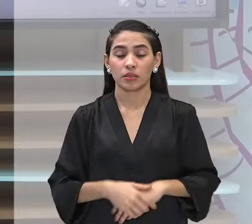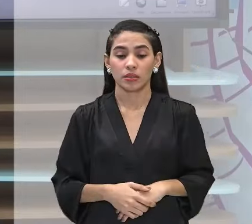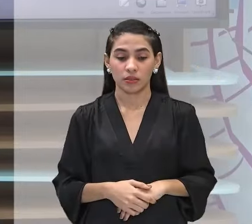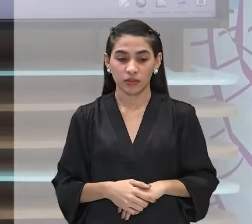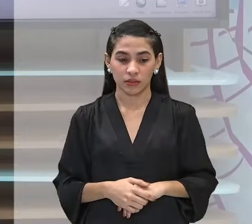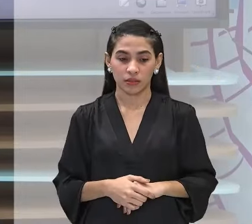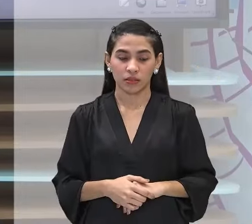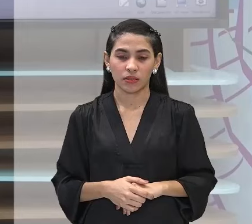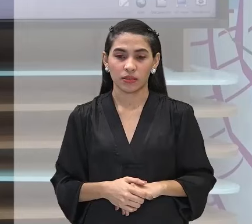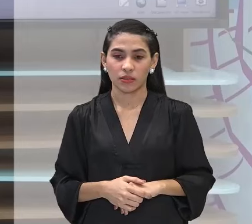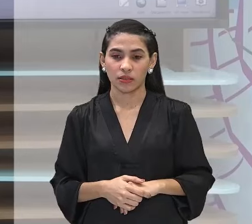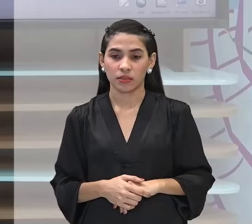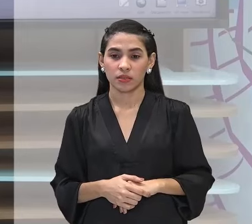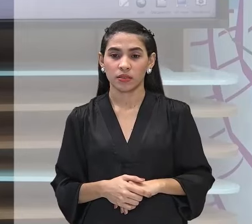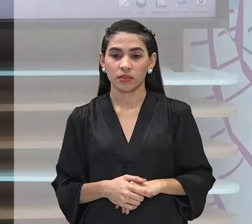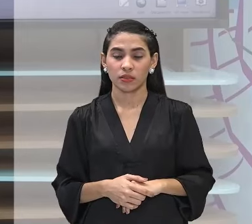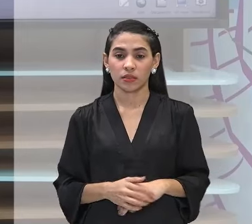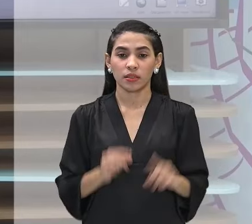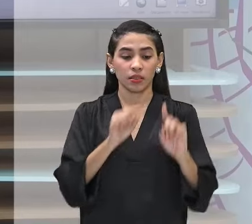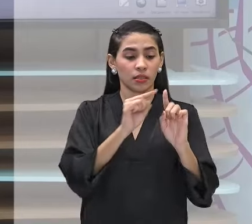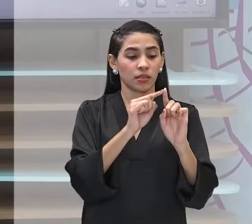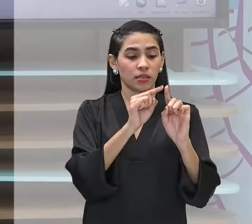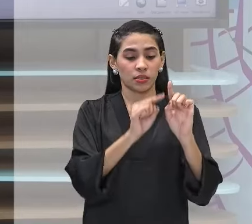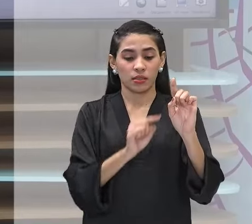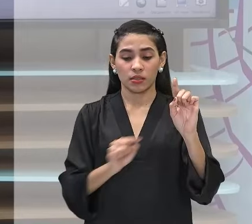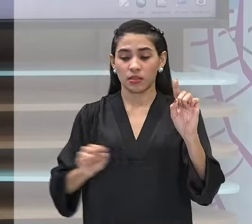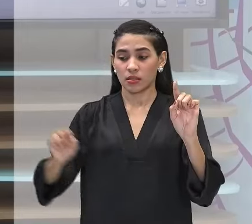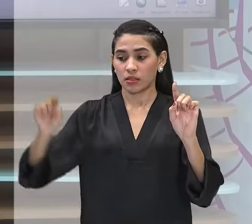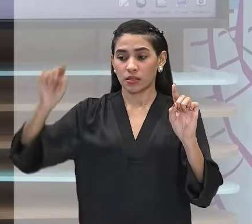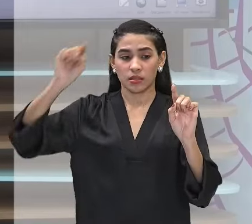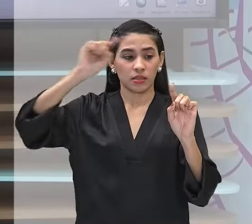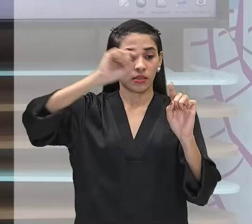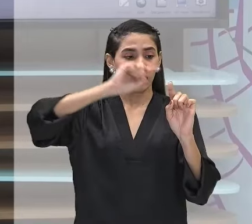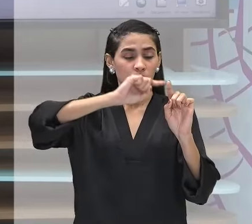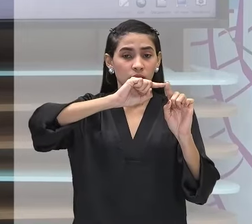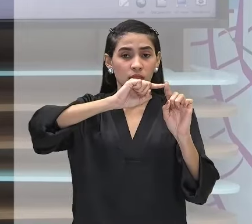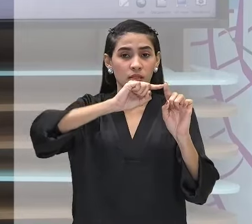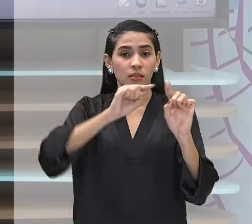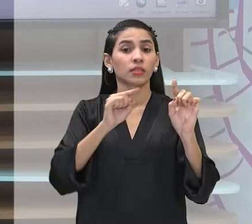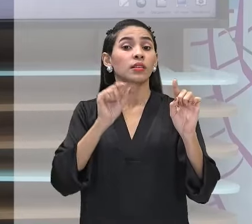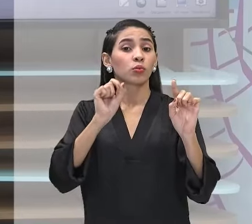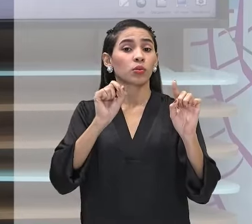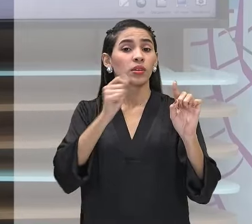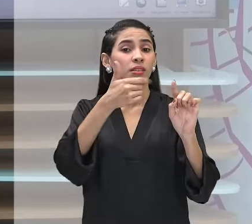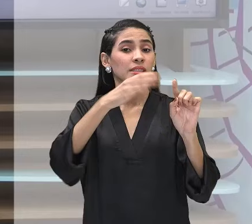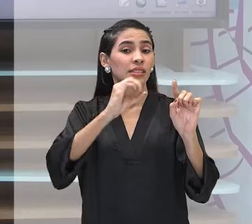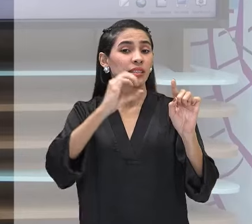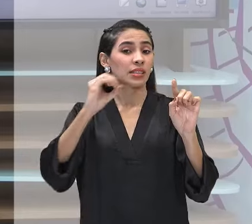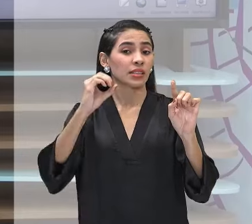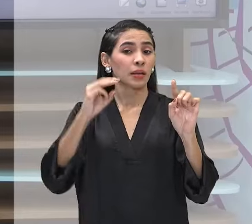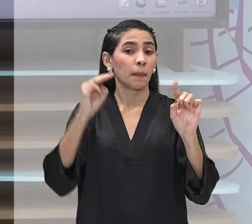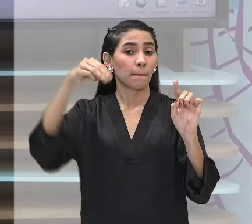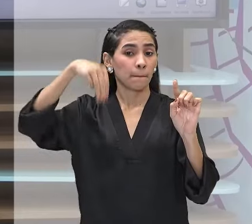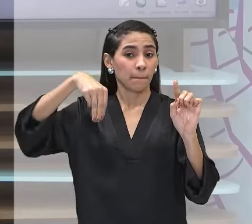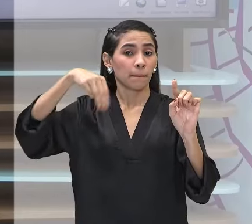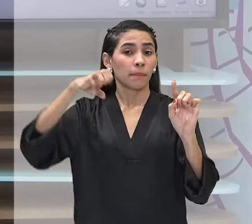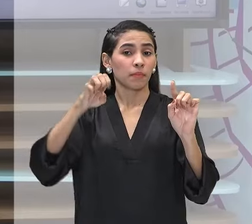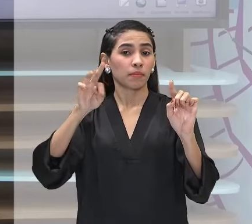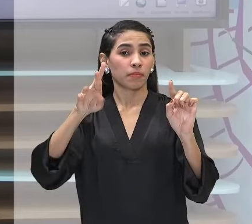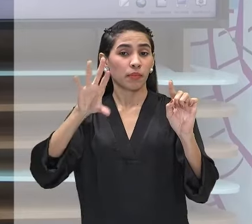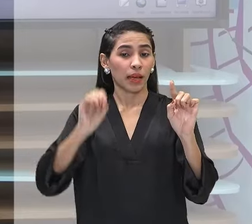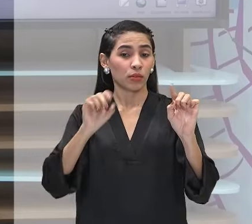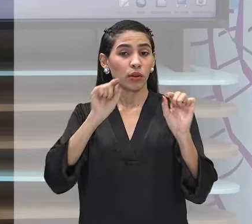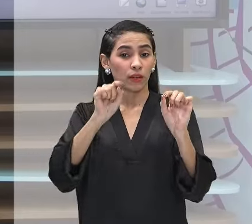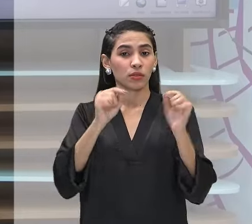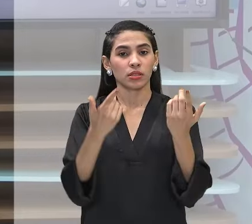uma circunferência o diâmetro vale 100 m aí você constrói a rotatória que